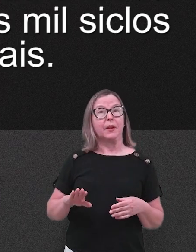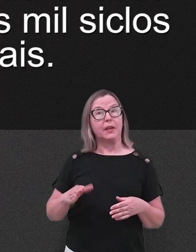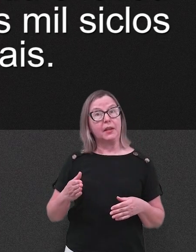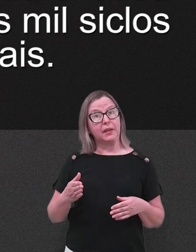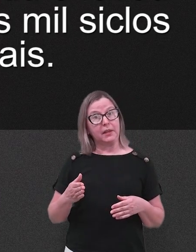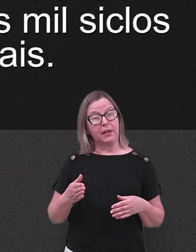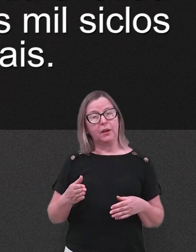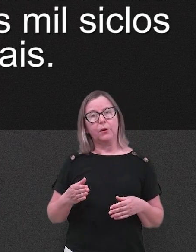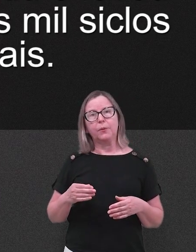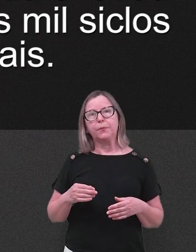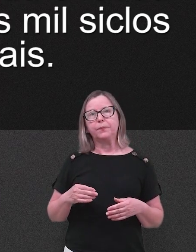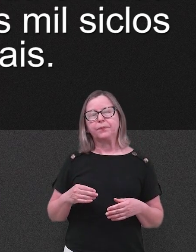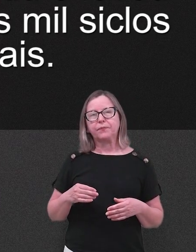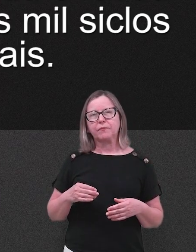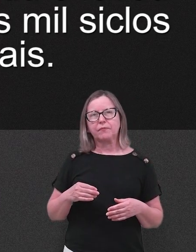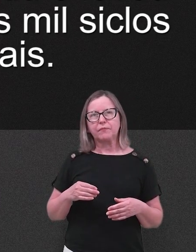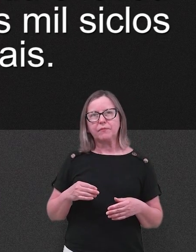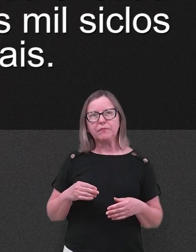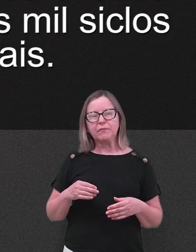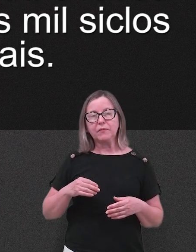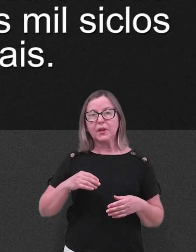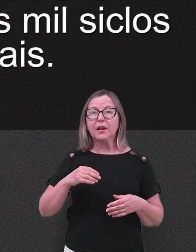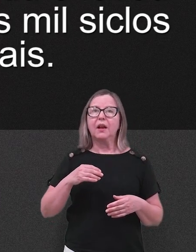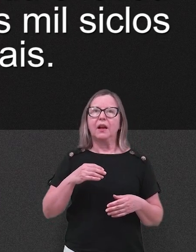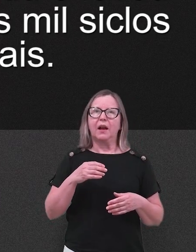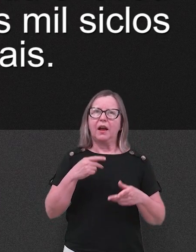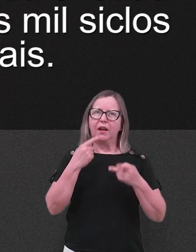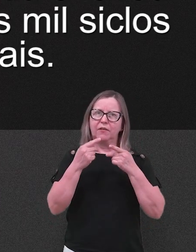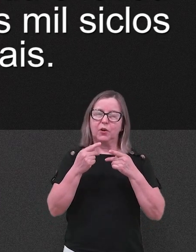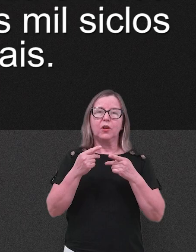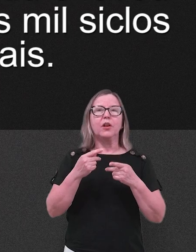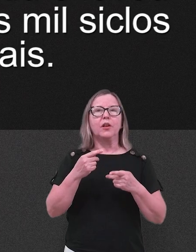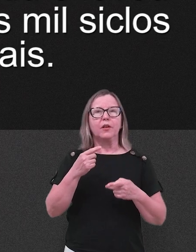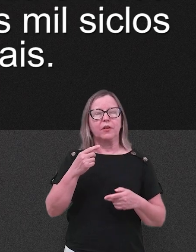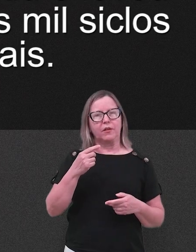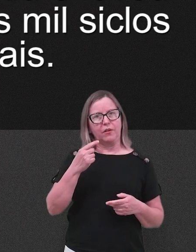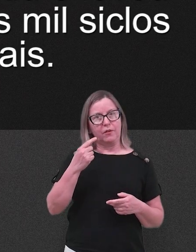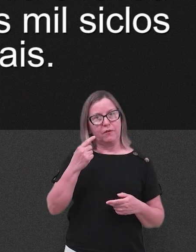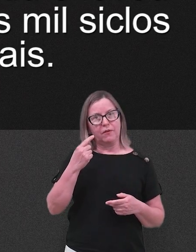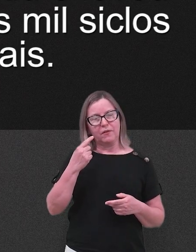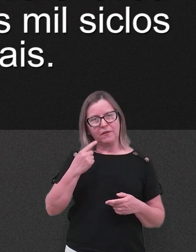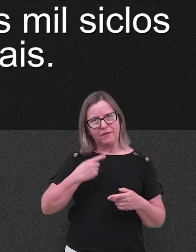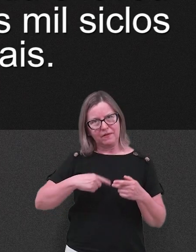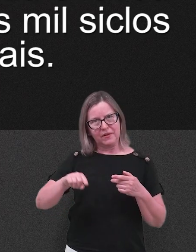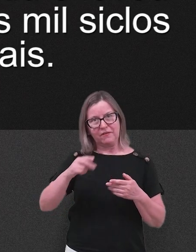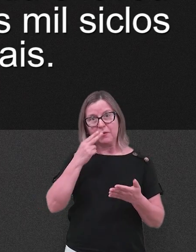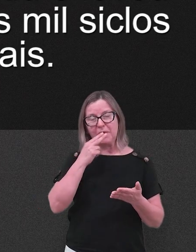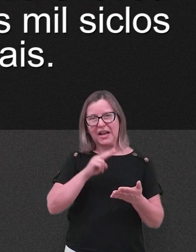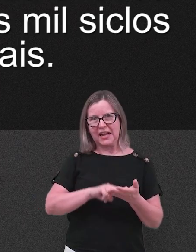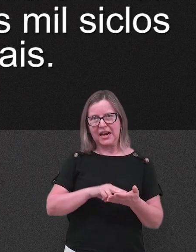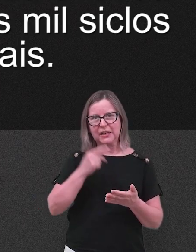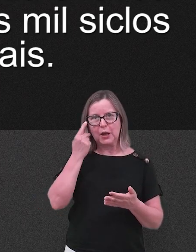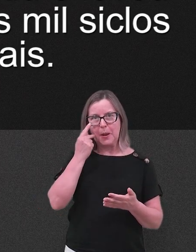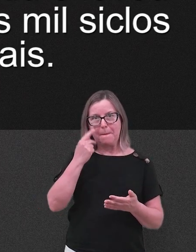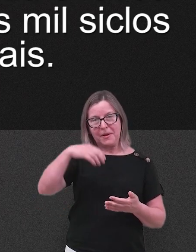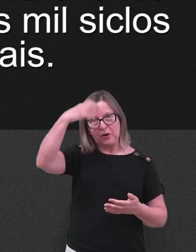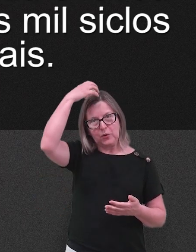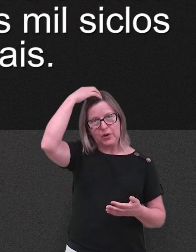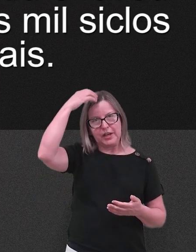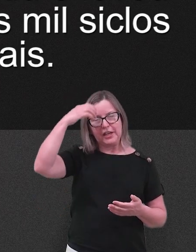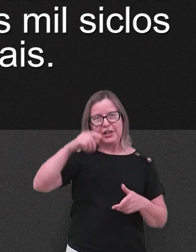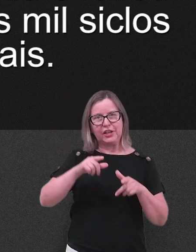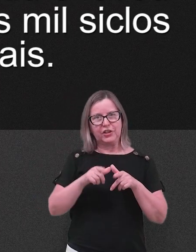anda e enviarei uma carta ao rei de Israel. Ele partiu e levou consigo 10 talentos de